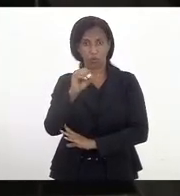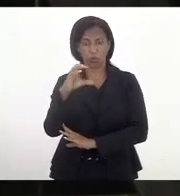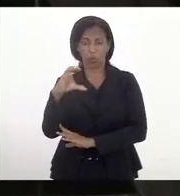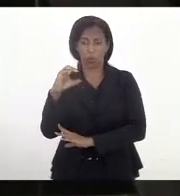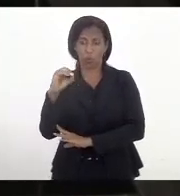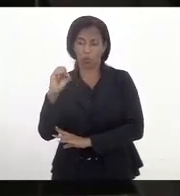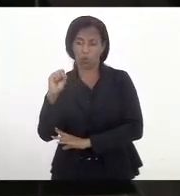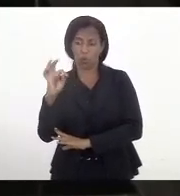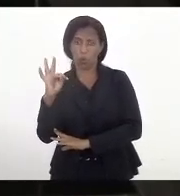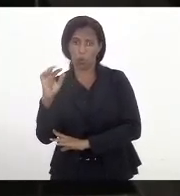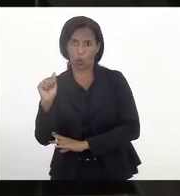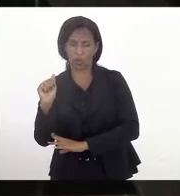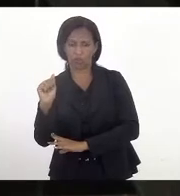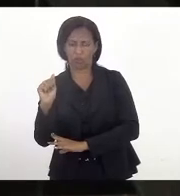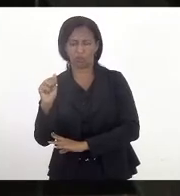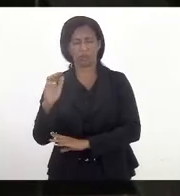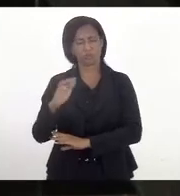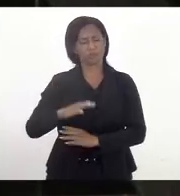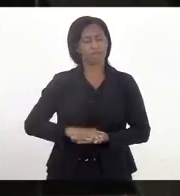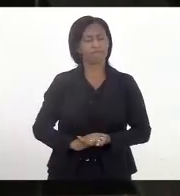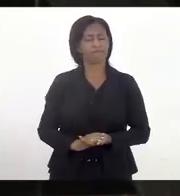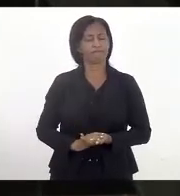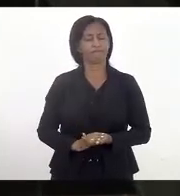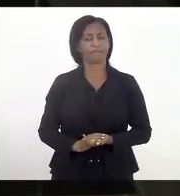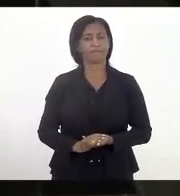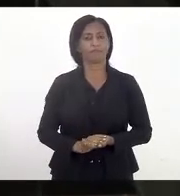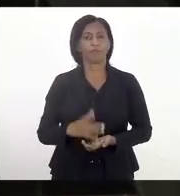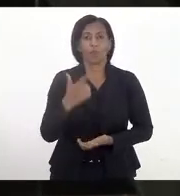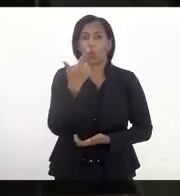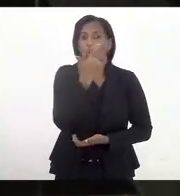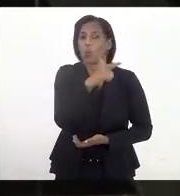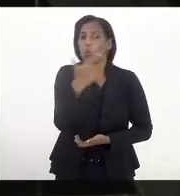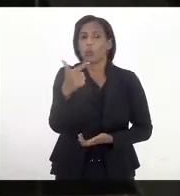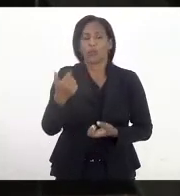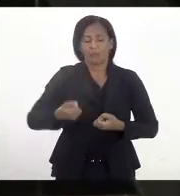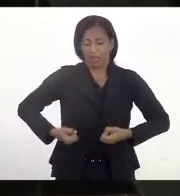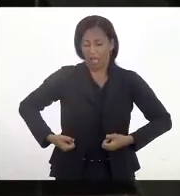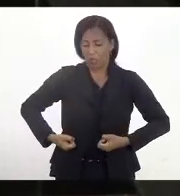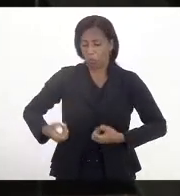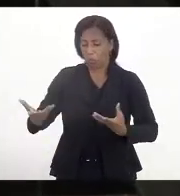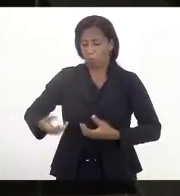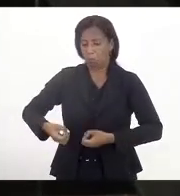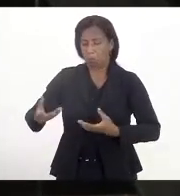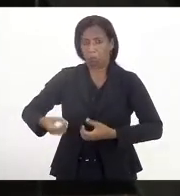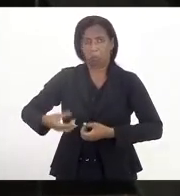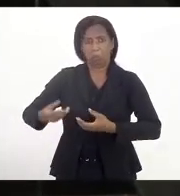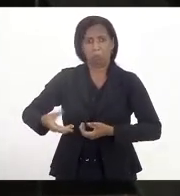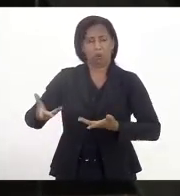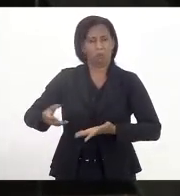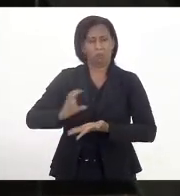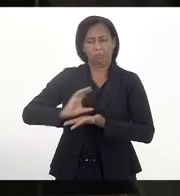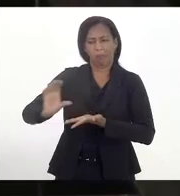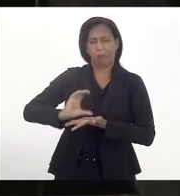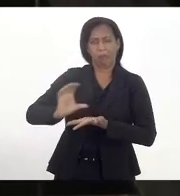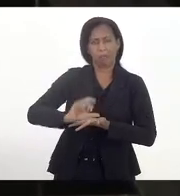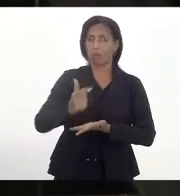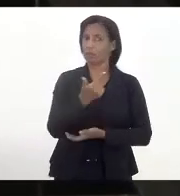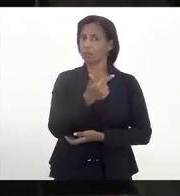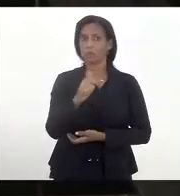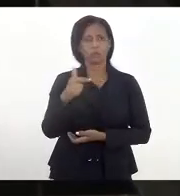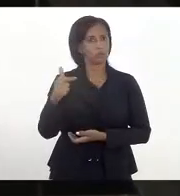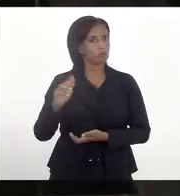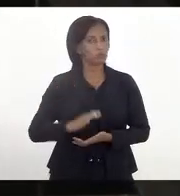Ah e não hoje praticamente o gasto de recursos é porque